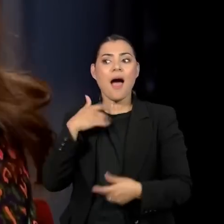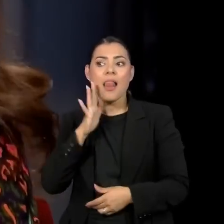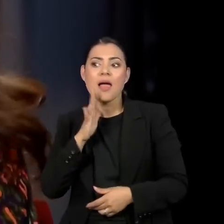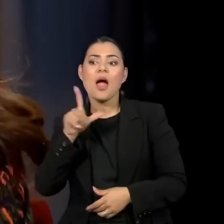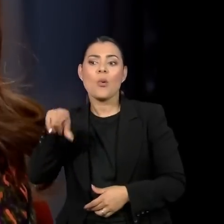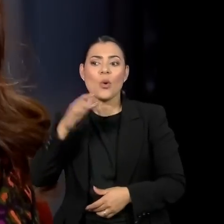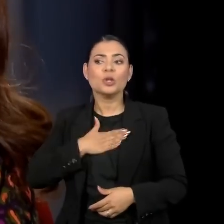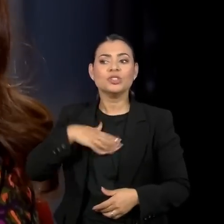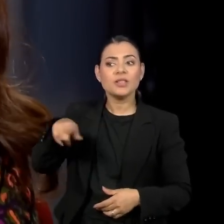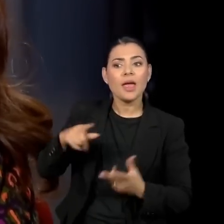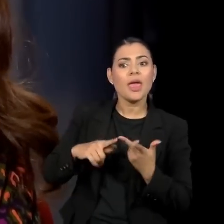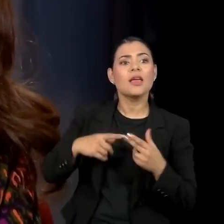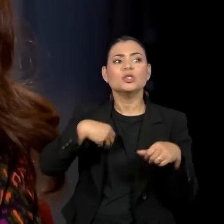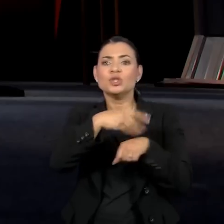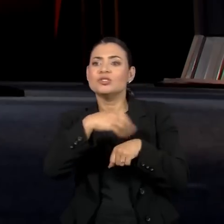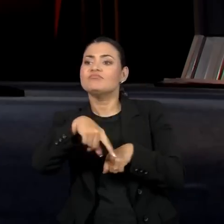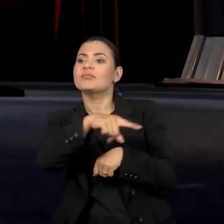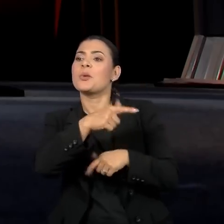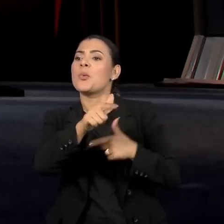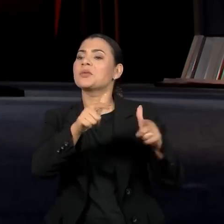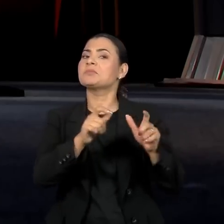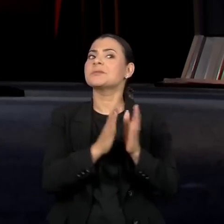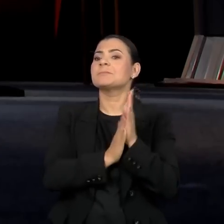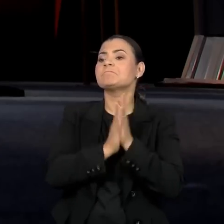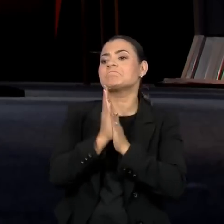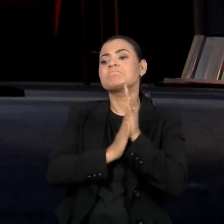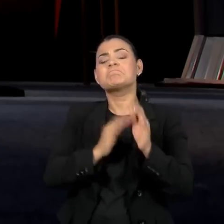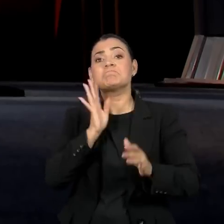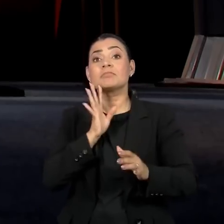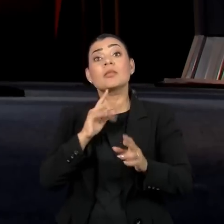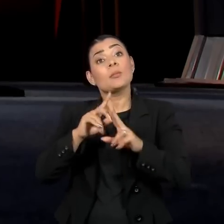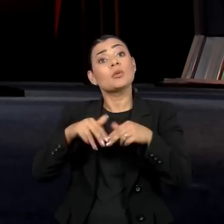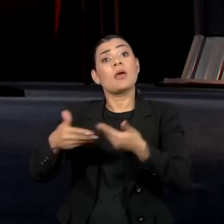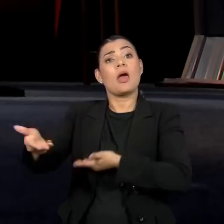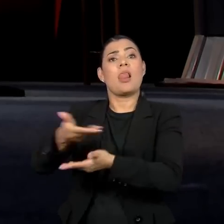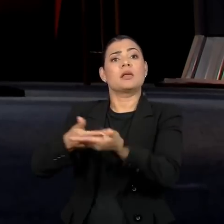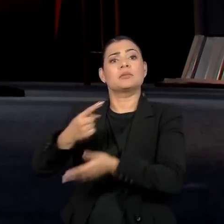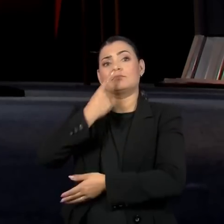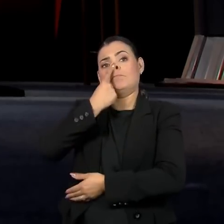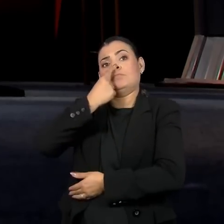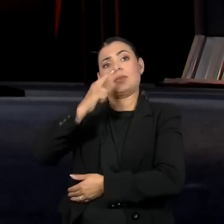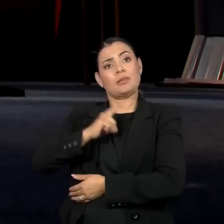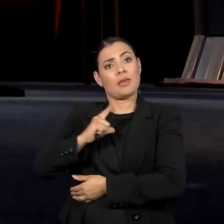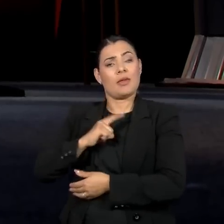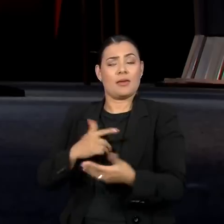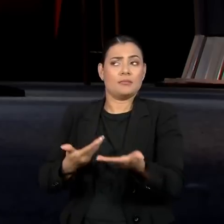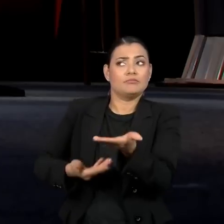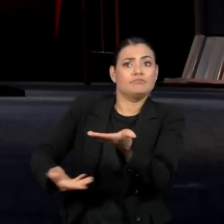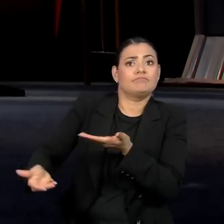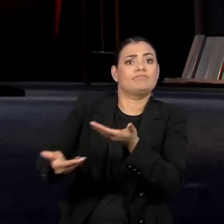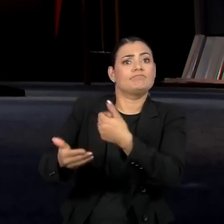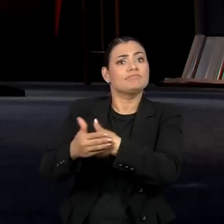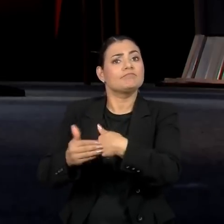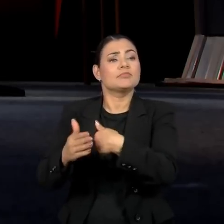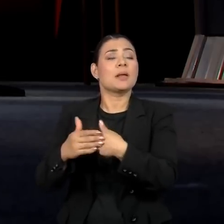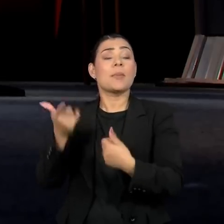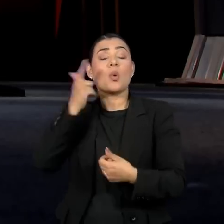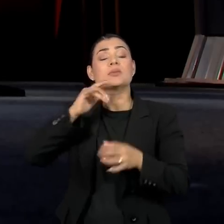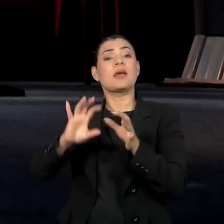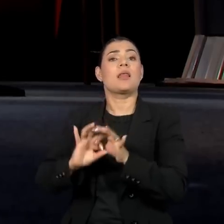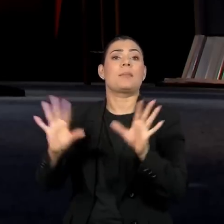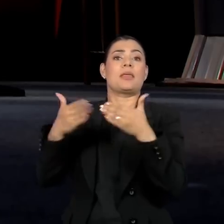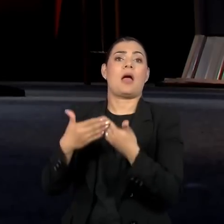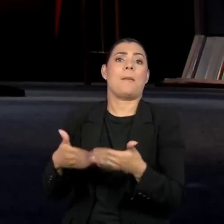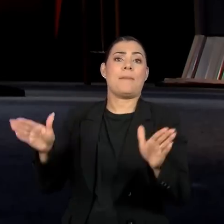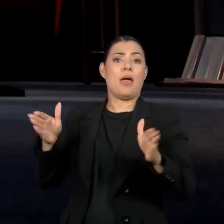legal, deixa eu dividir com a galera. Olha aí. Eu acho que tem isso, assim, na nossa relação, essa intimidade de poder falar